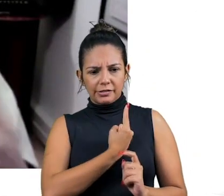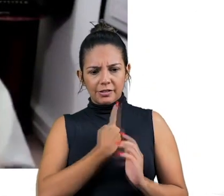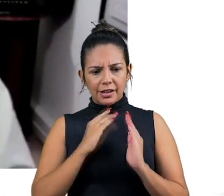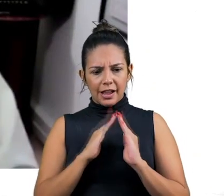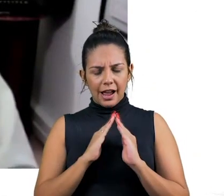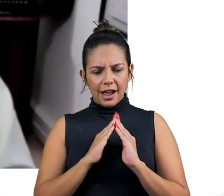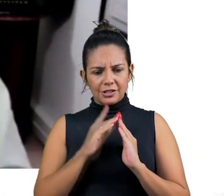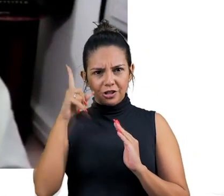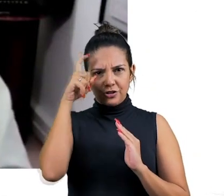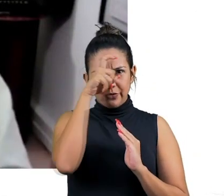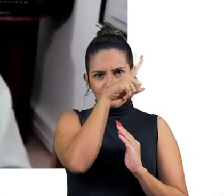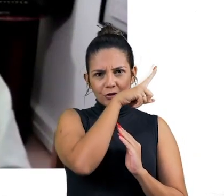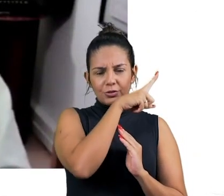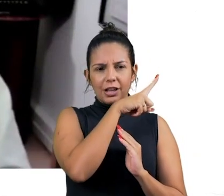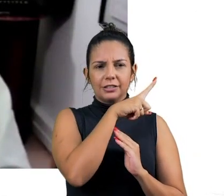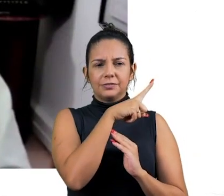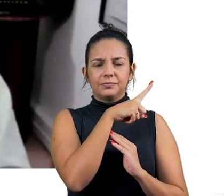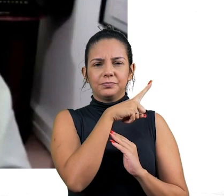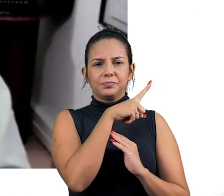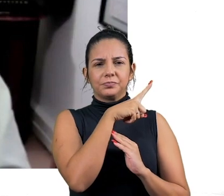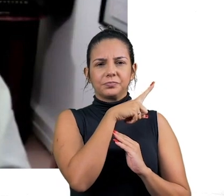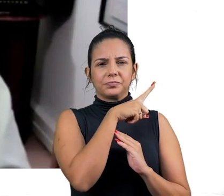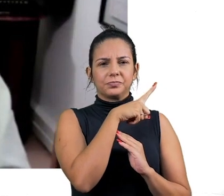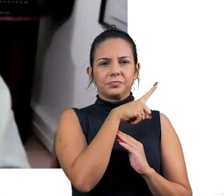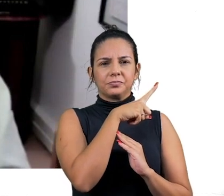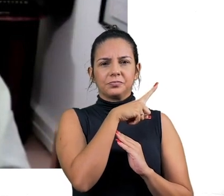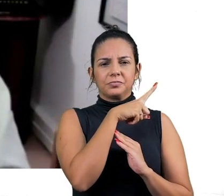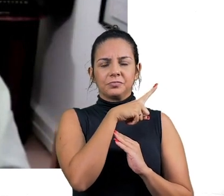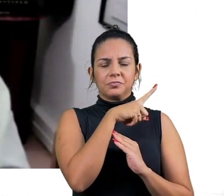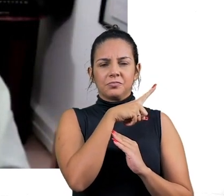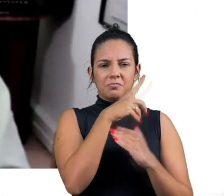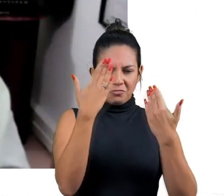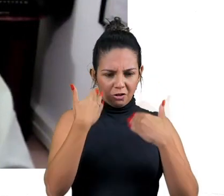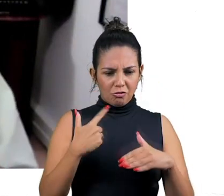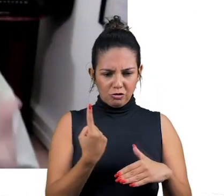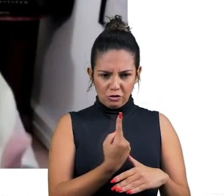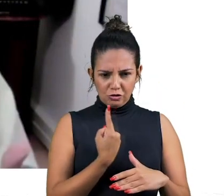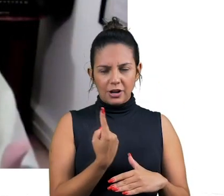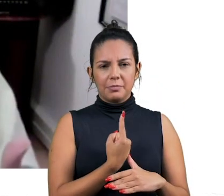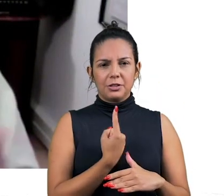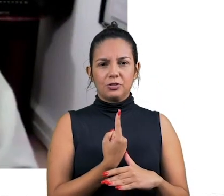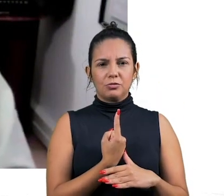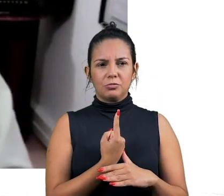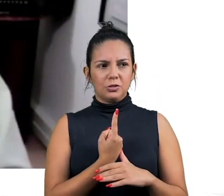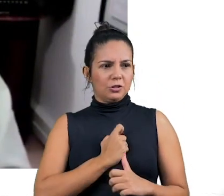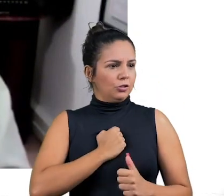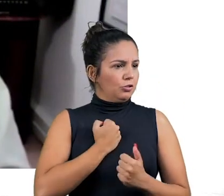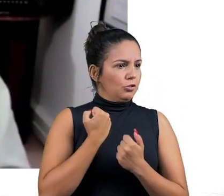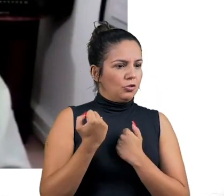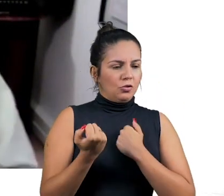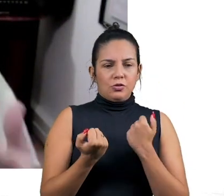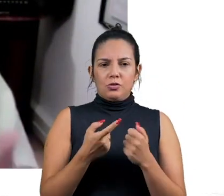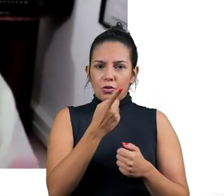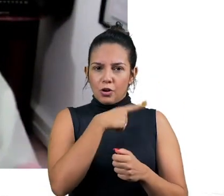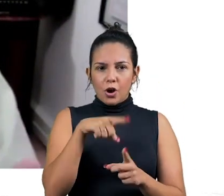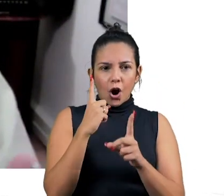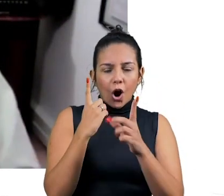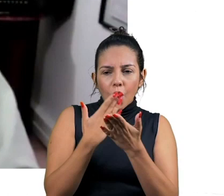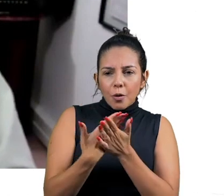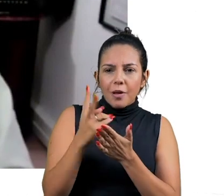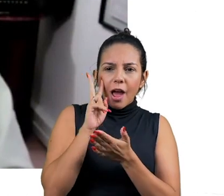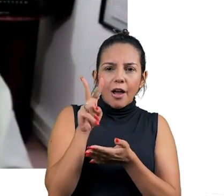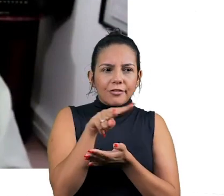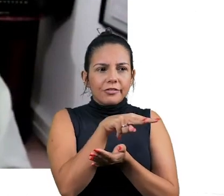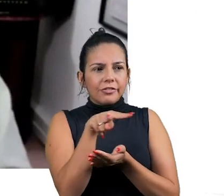confinamento, nas dificuldades desse isolamento compulsório, elas começam a